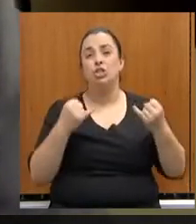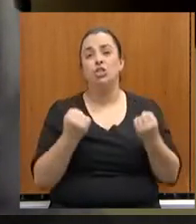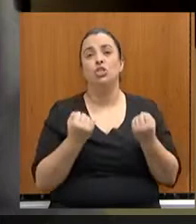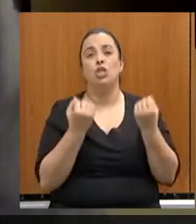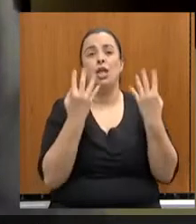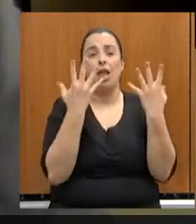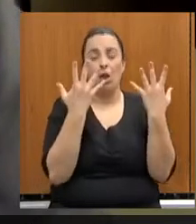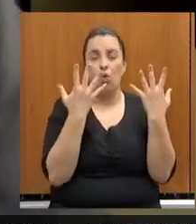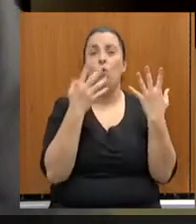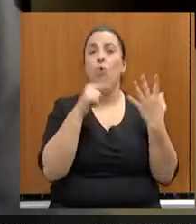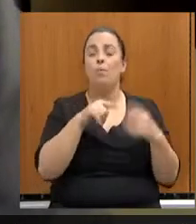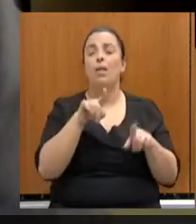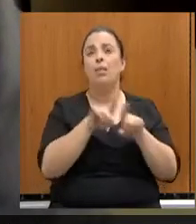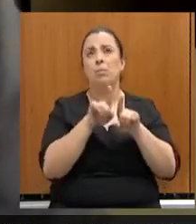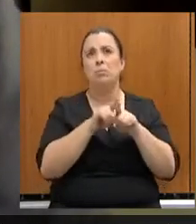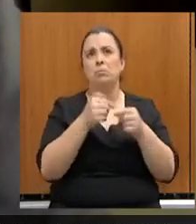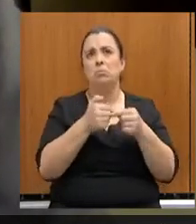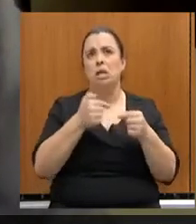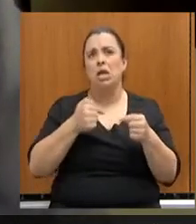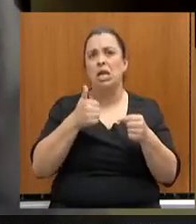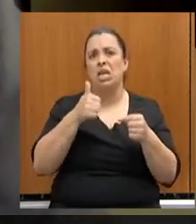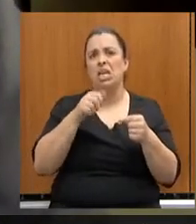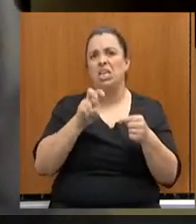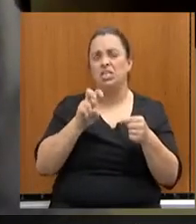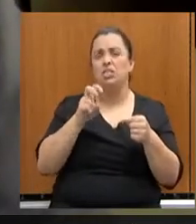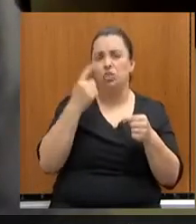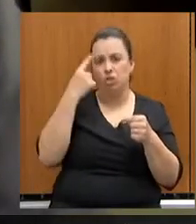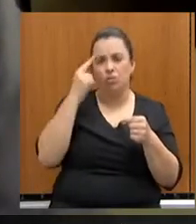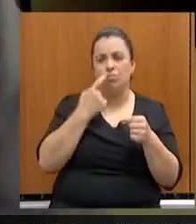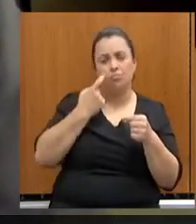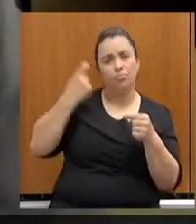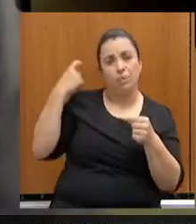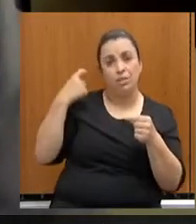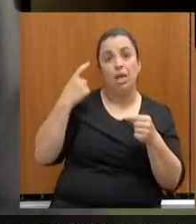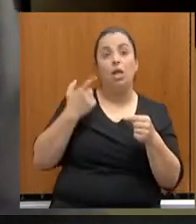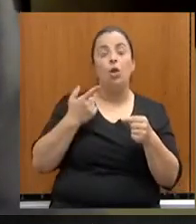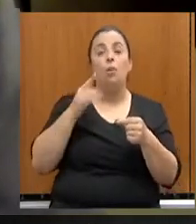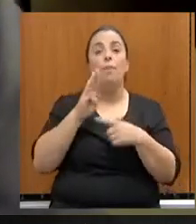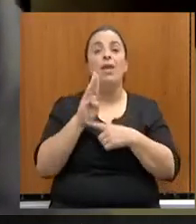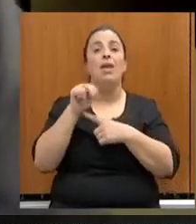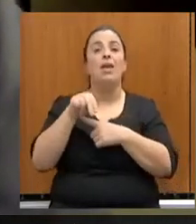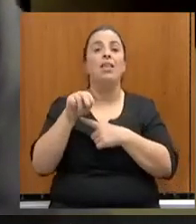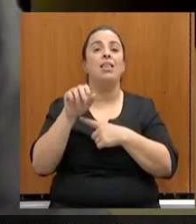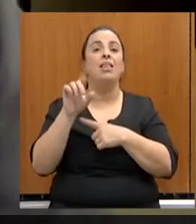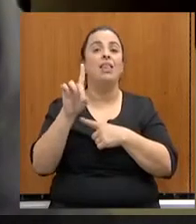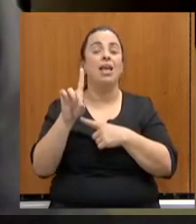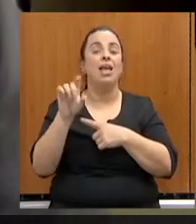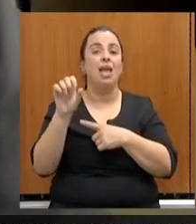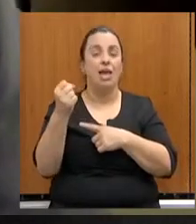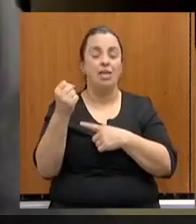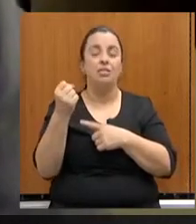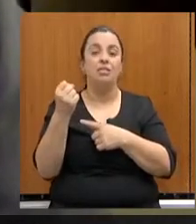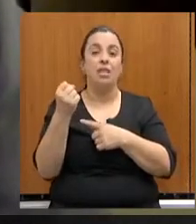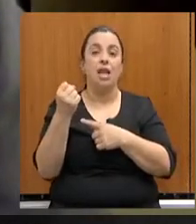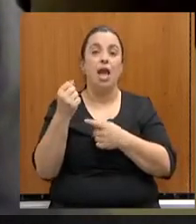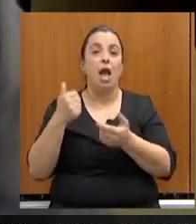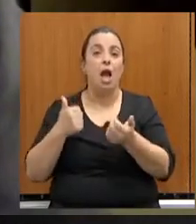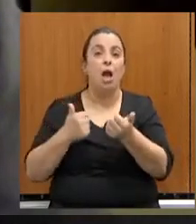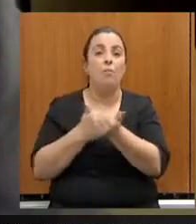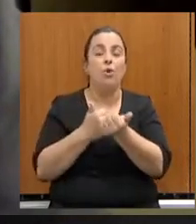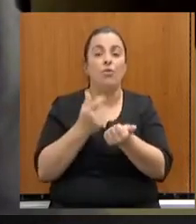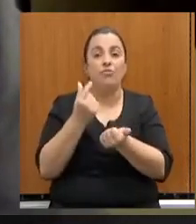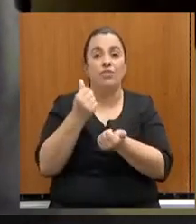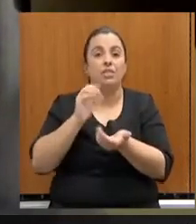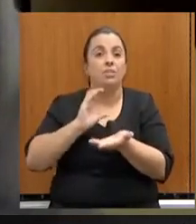15 dias atrás de MDF aprovou o maior financiamento de energia a